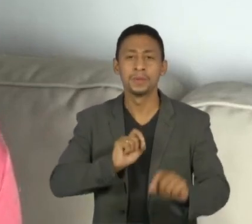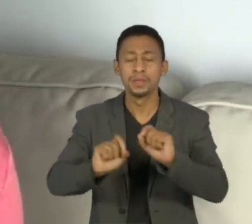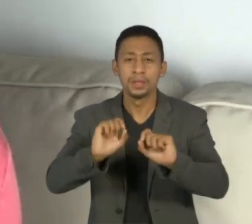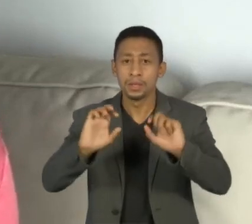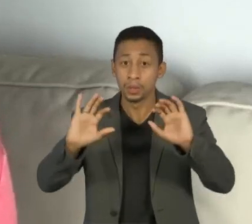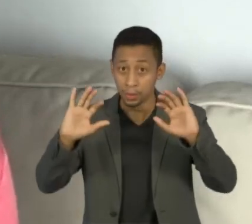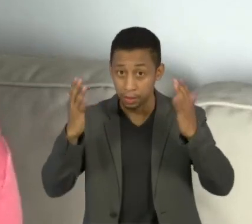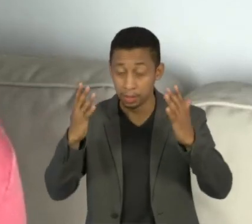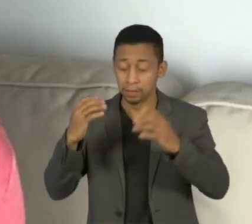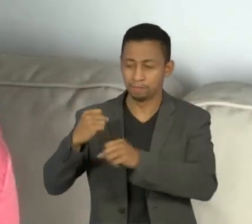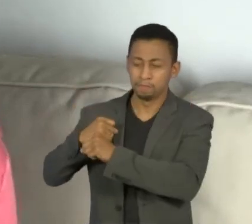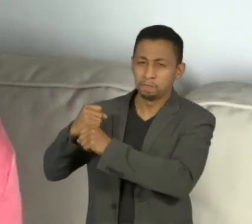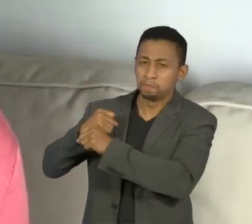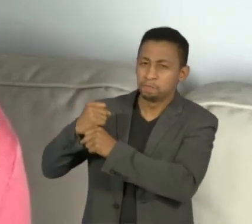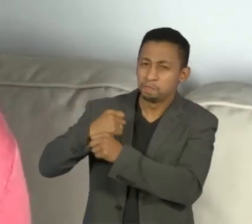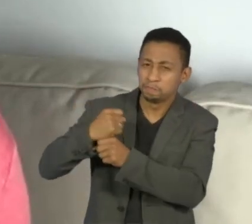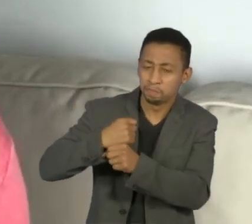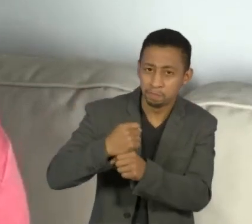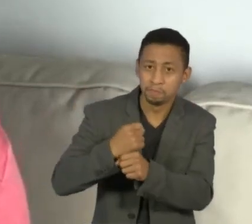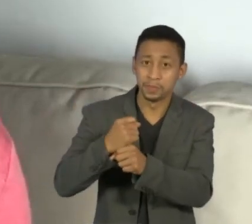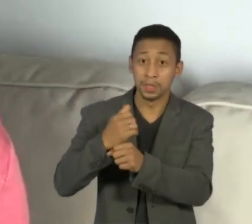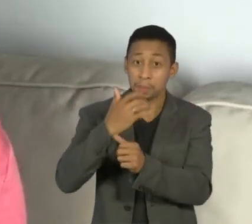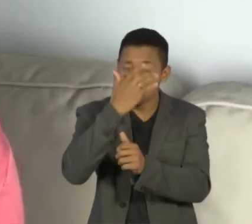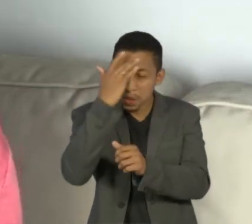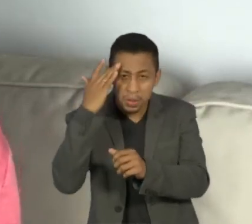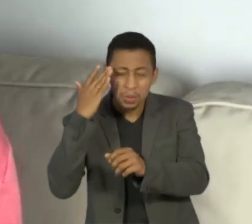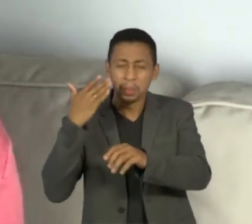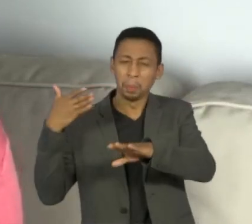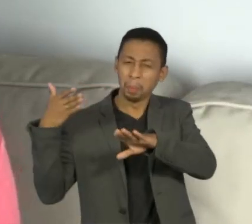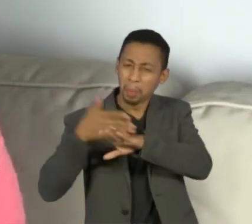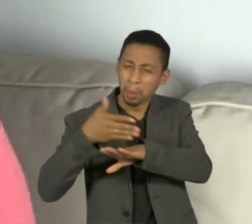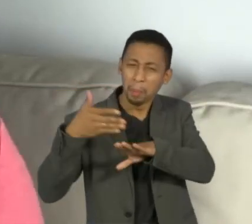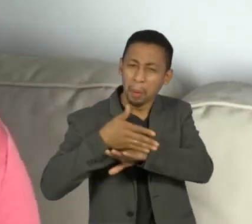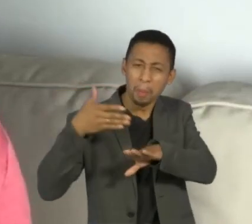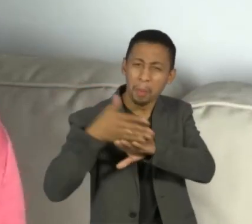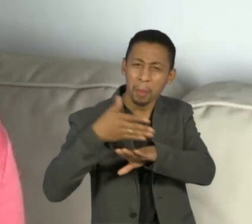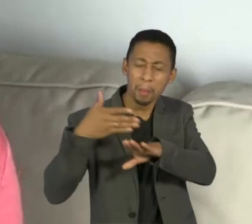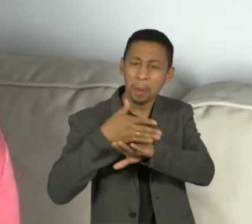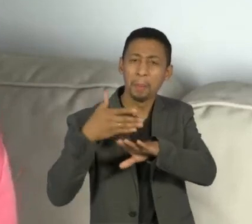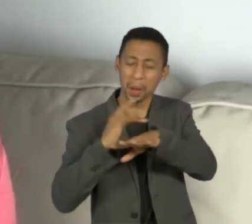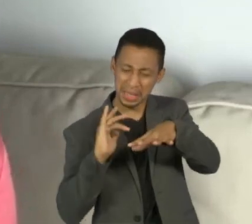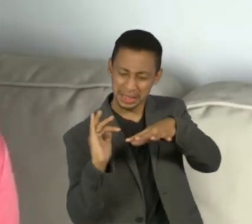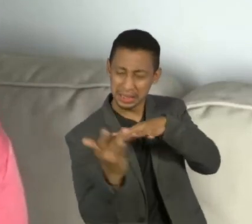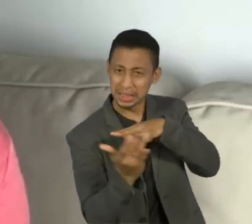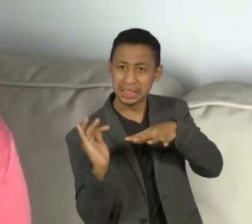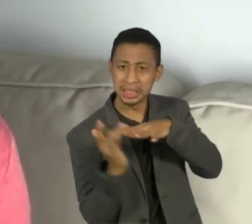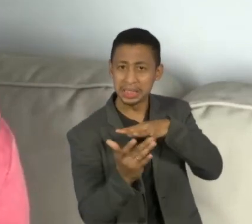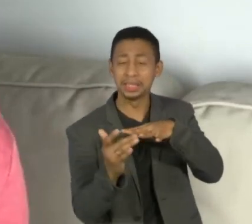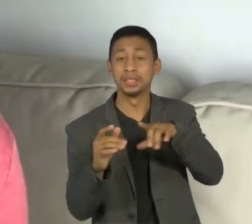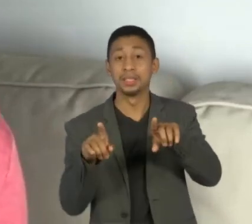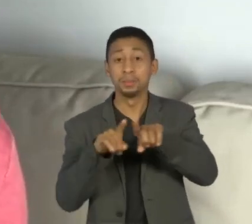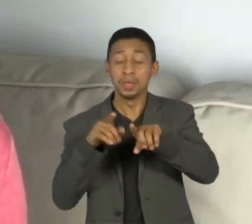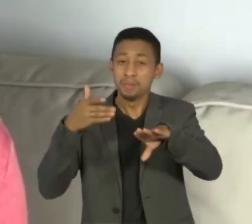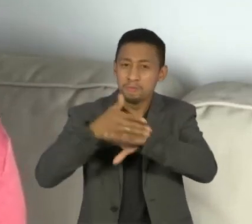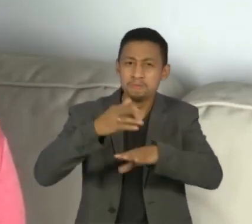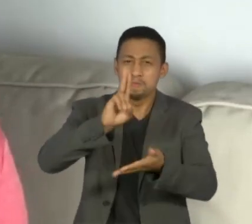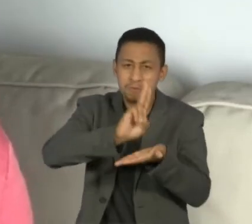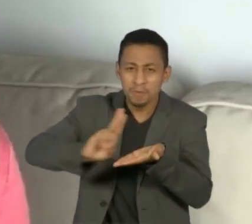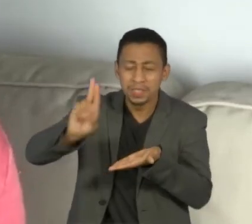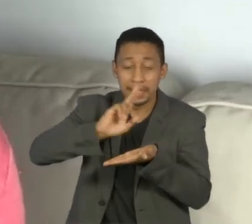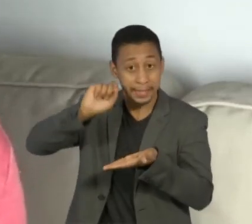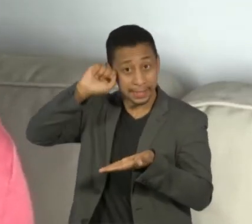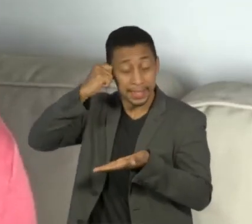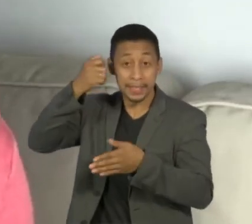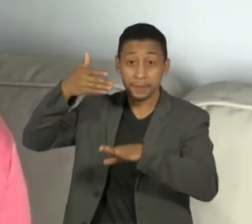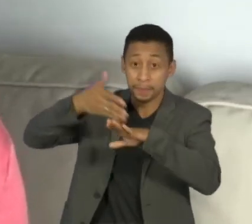anos, com o aumento do acesso a pessoas, principalmente brasileiras, negras, às universidades, principalmente aos meios